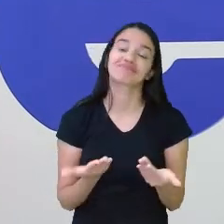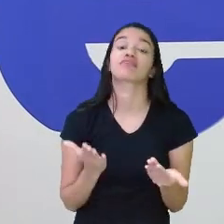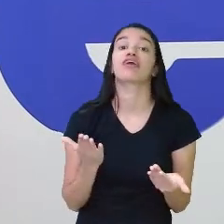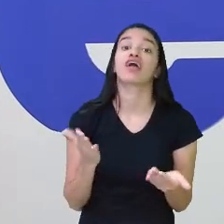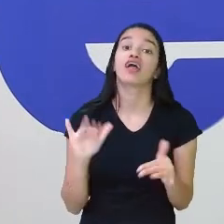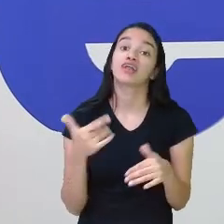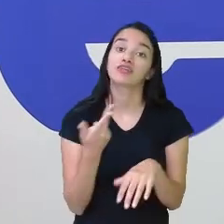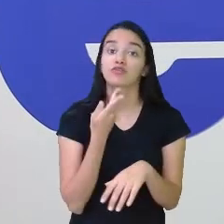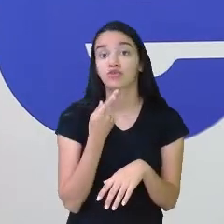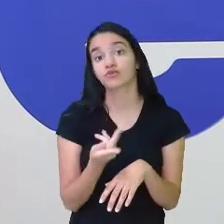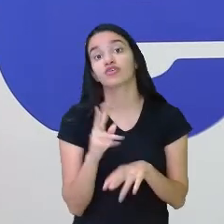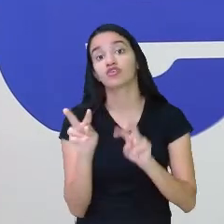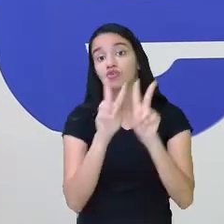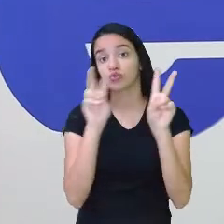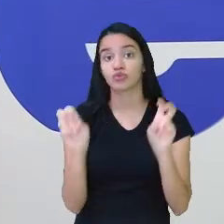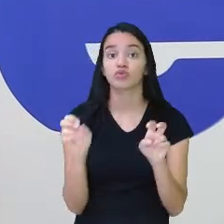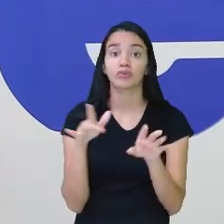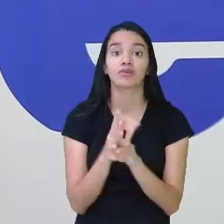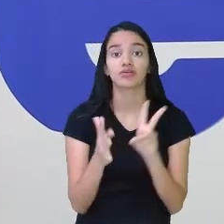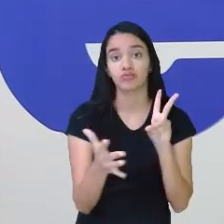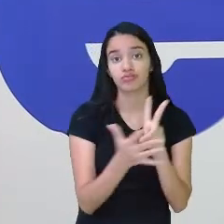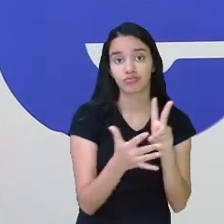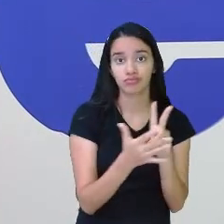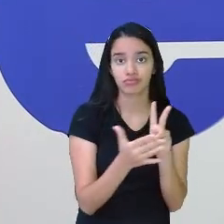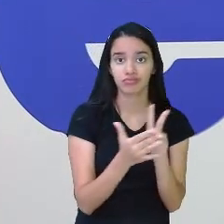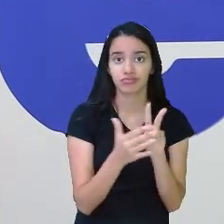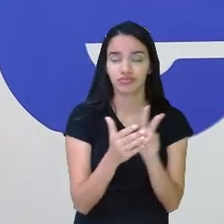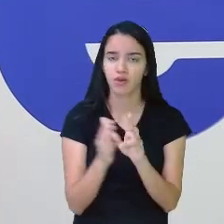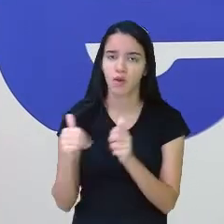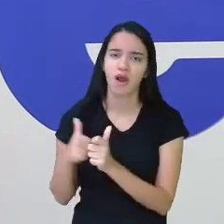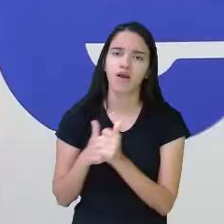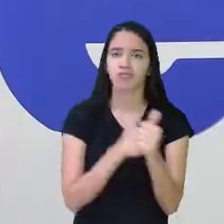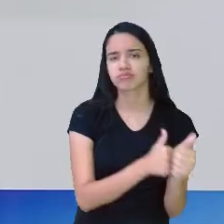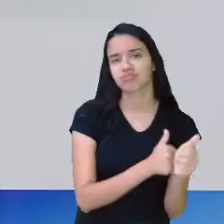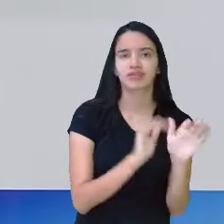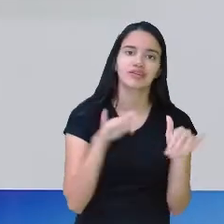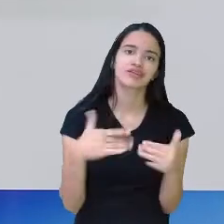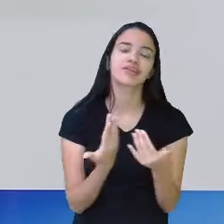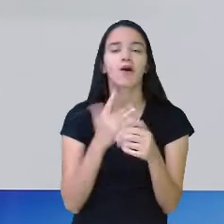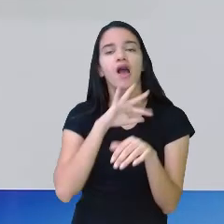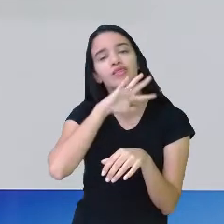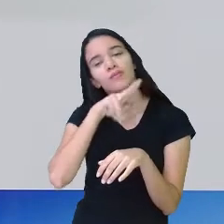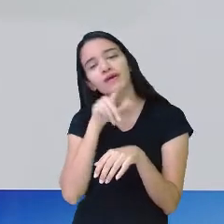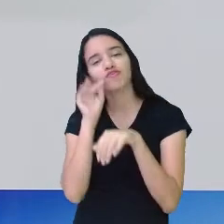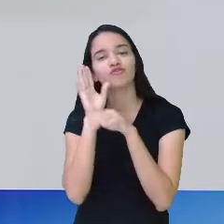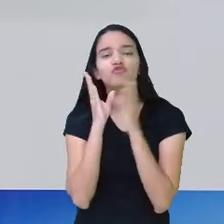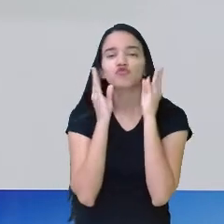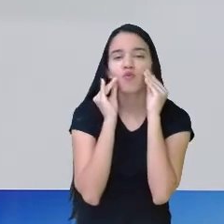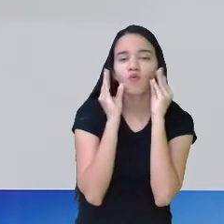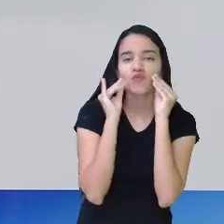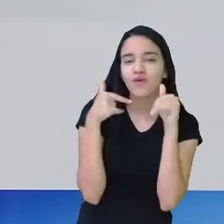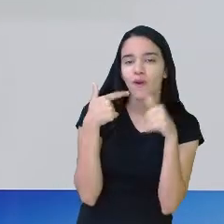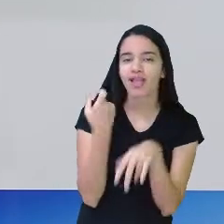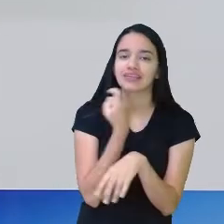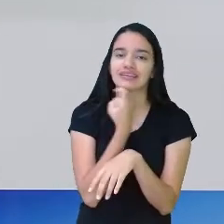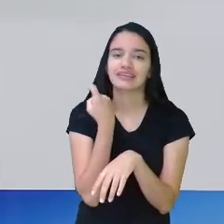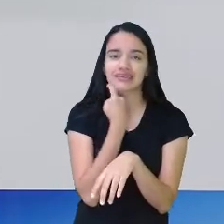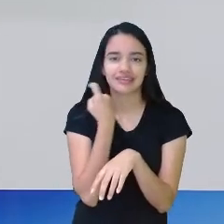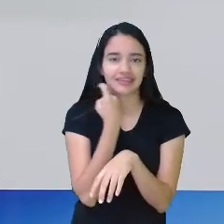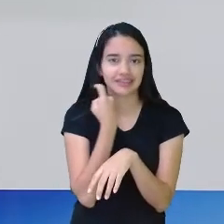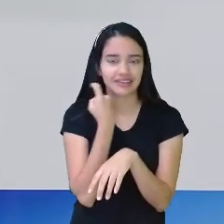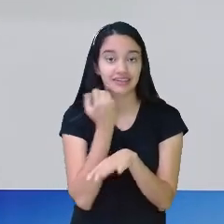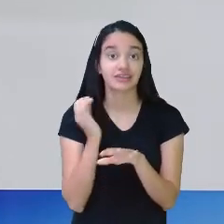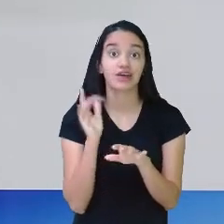aí estão falando sobre a questão dos indígenas, acompanhando. Os bichinhos fofinhos são sexta-feira, tá? Guarda